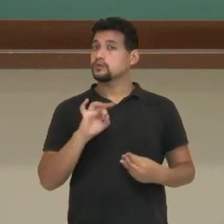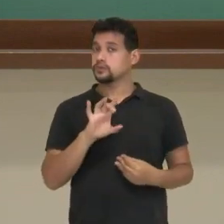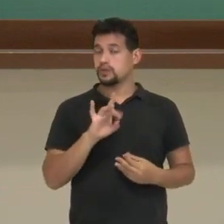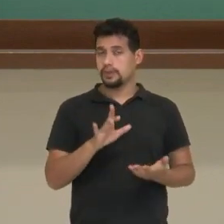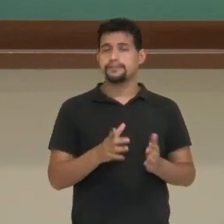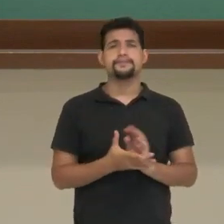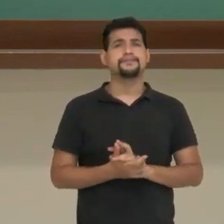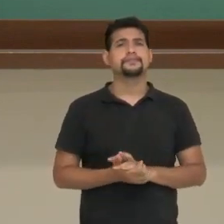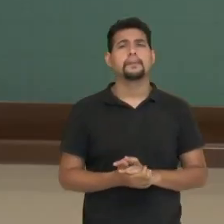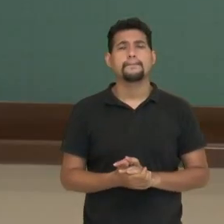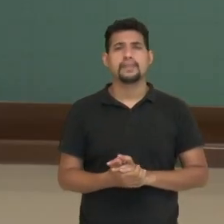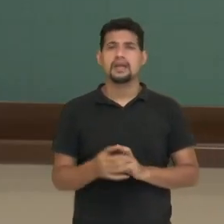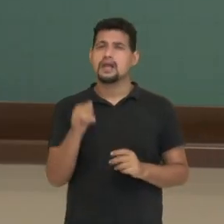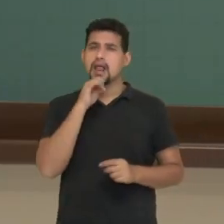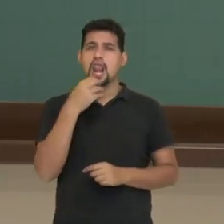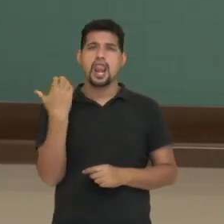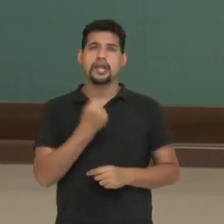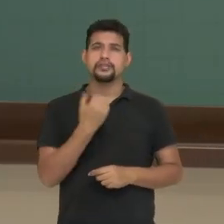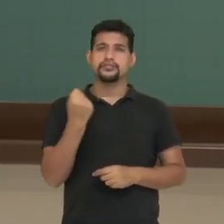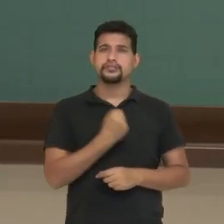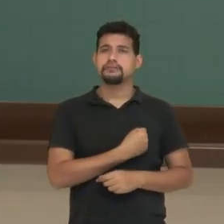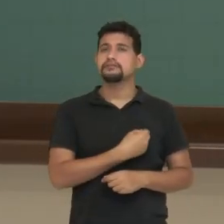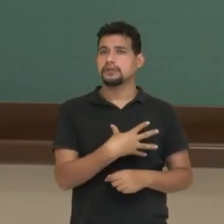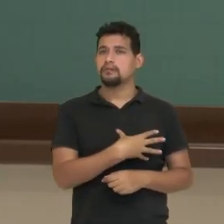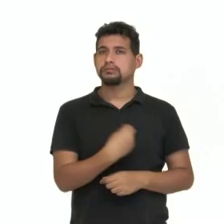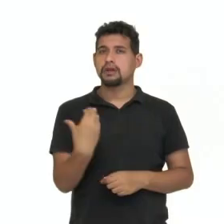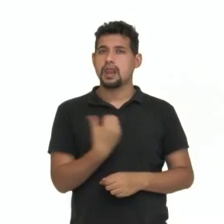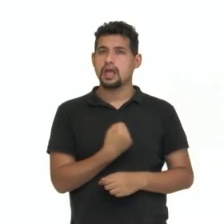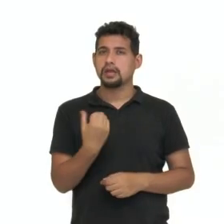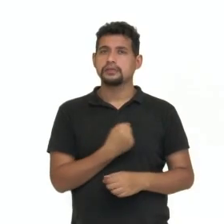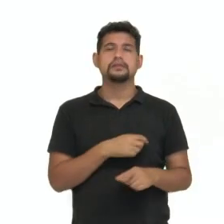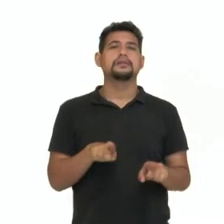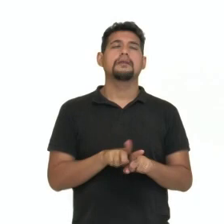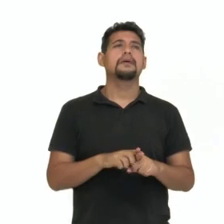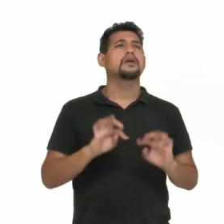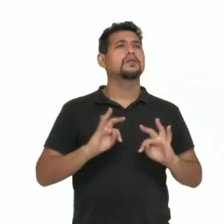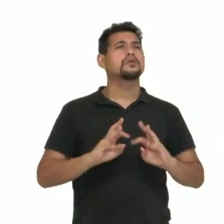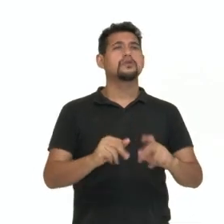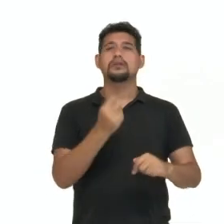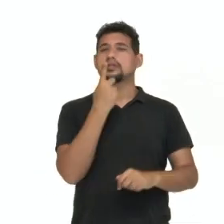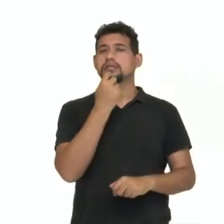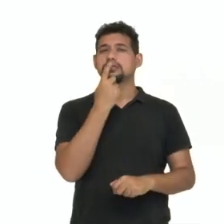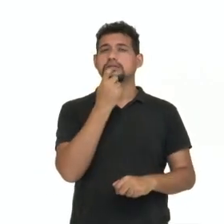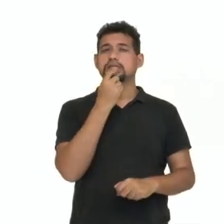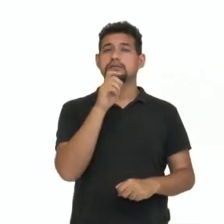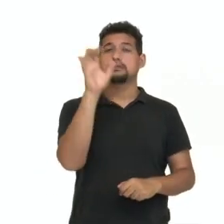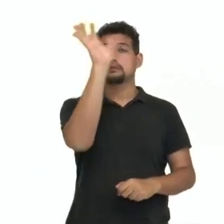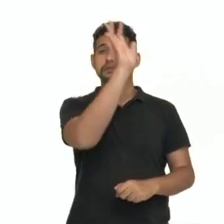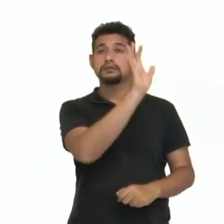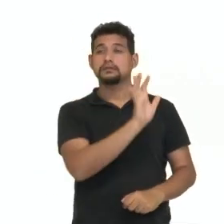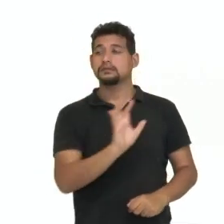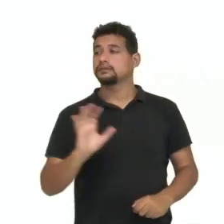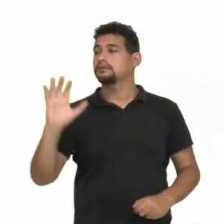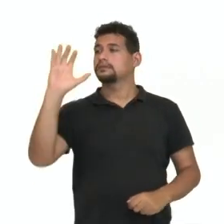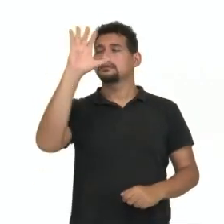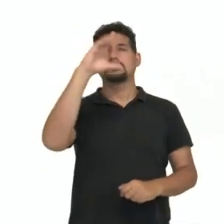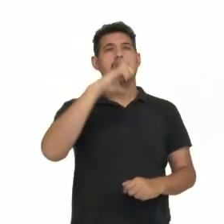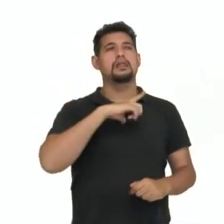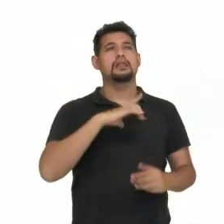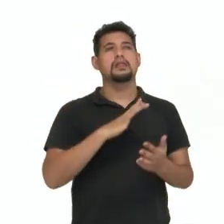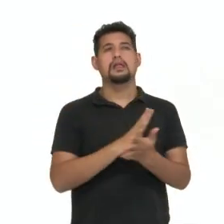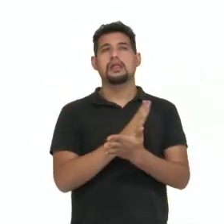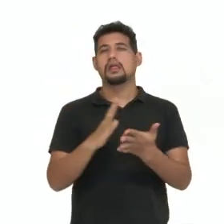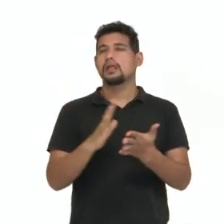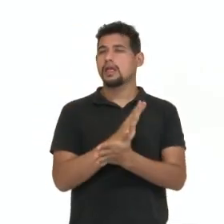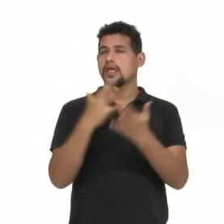mamíferos. Se você olhar aqui nessa imagem, né, do mapa mundi, tudo que está em vermelho é onde a gente consegue encontrar algumas espécies